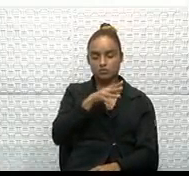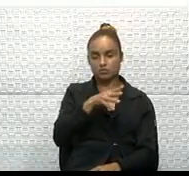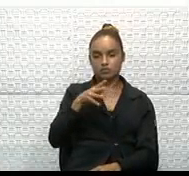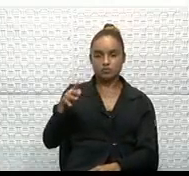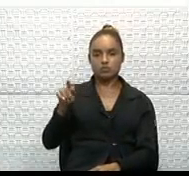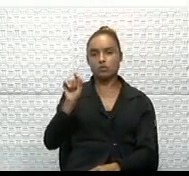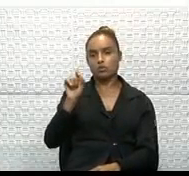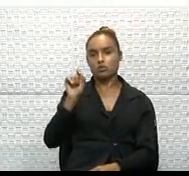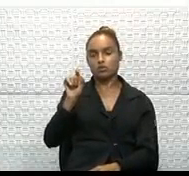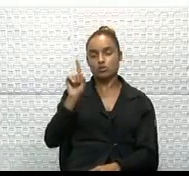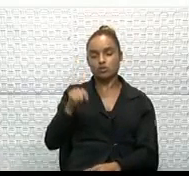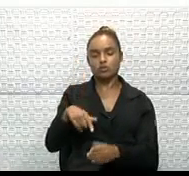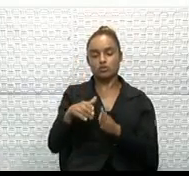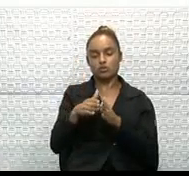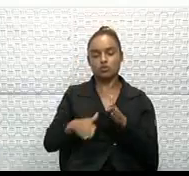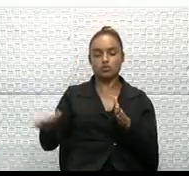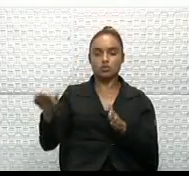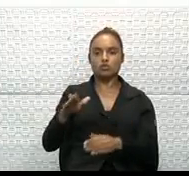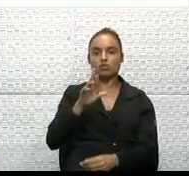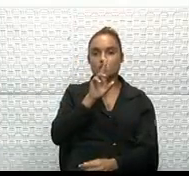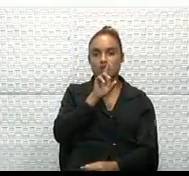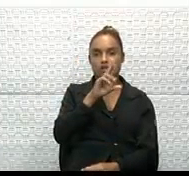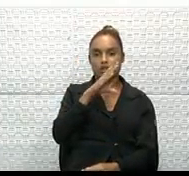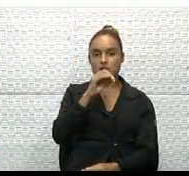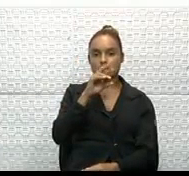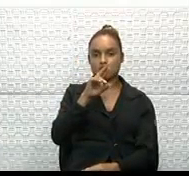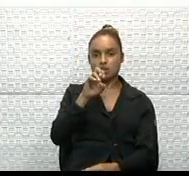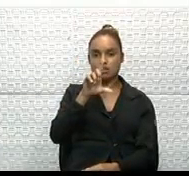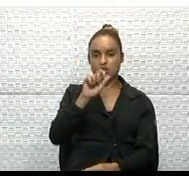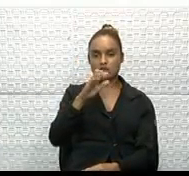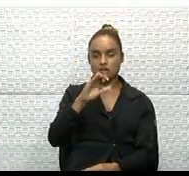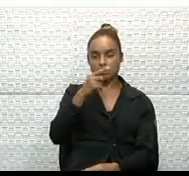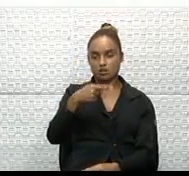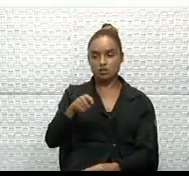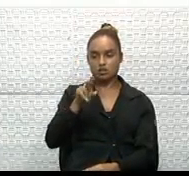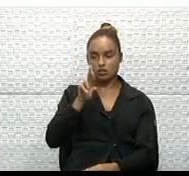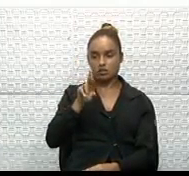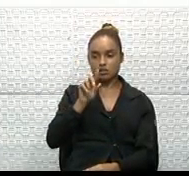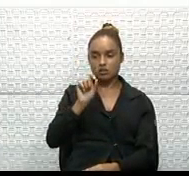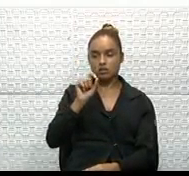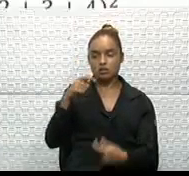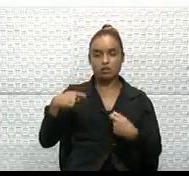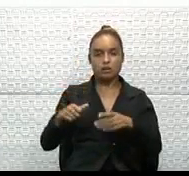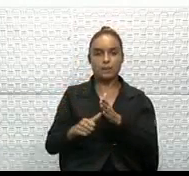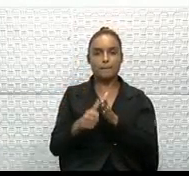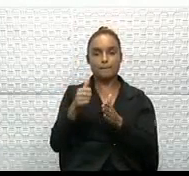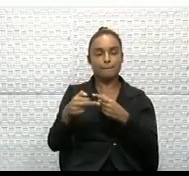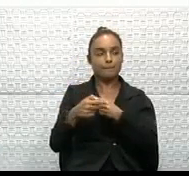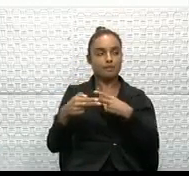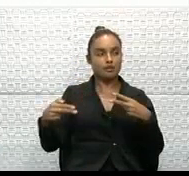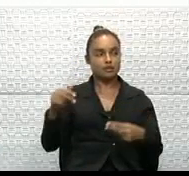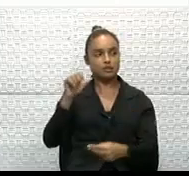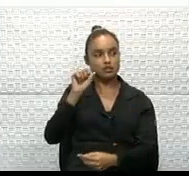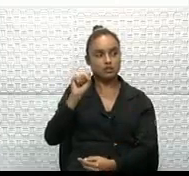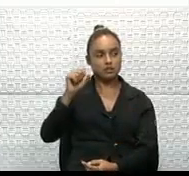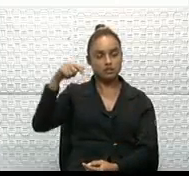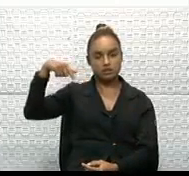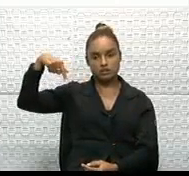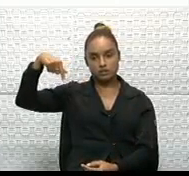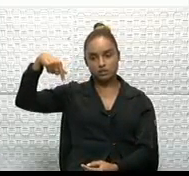vamos para a determinação do R, do coeficiente de correlação. Qual é a primeira coisa que você pode fazer? É determinar o SQ de